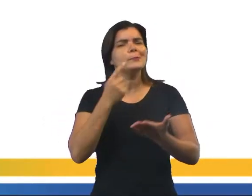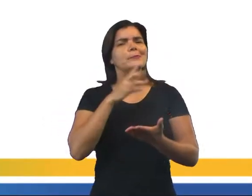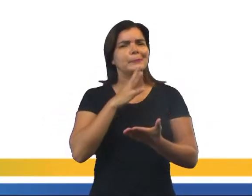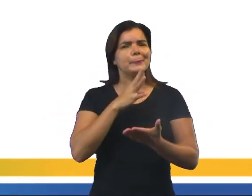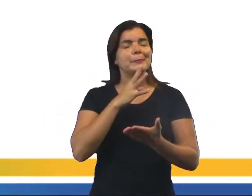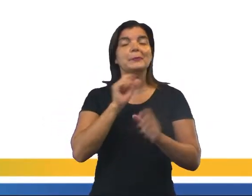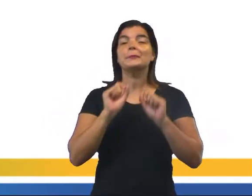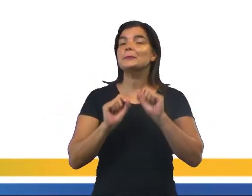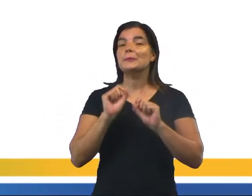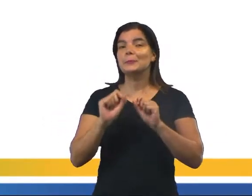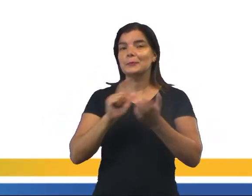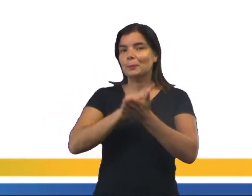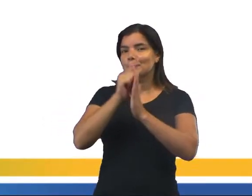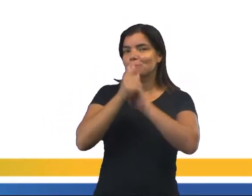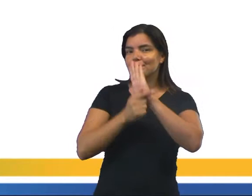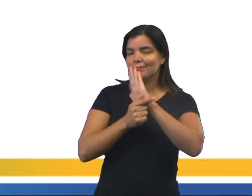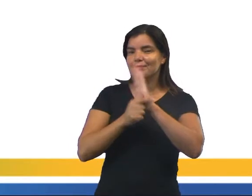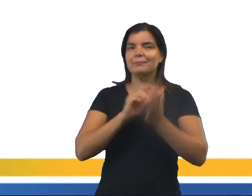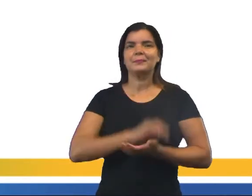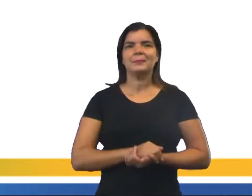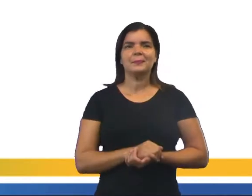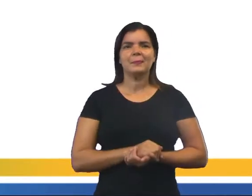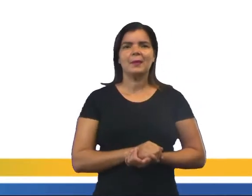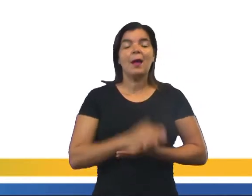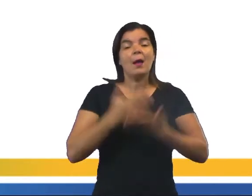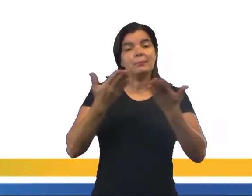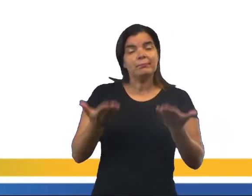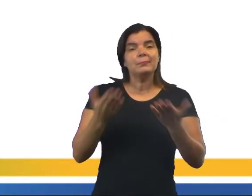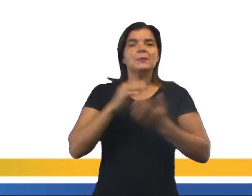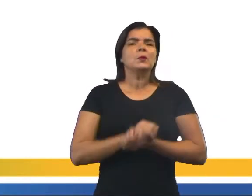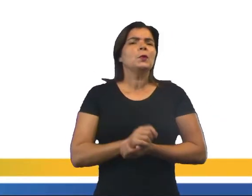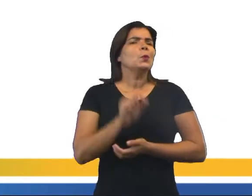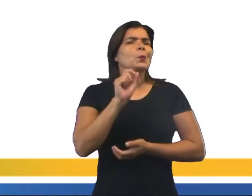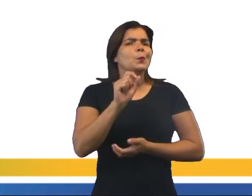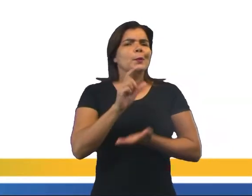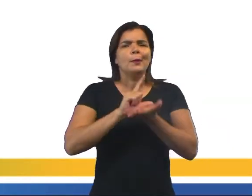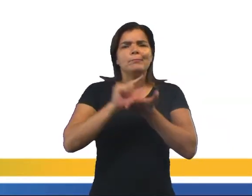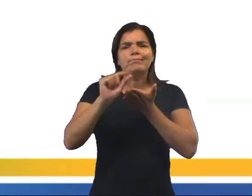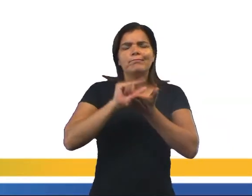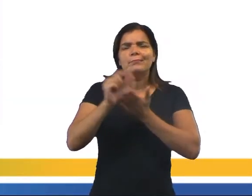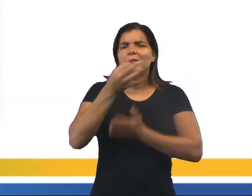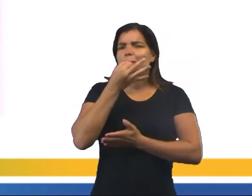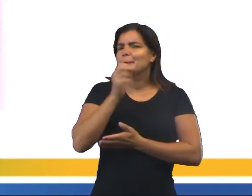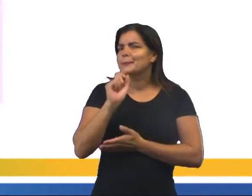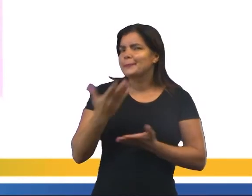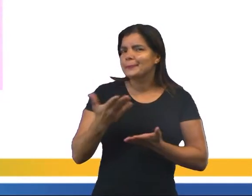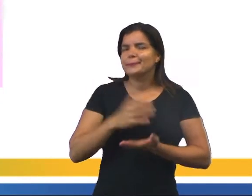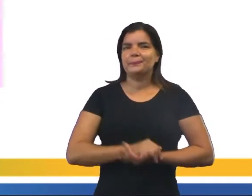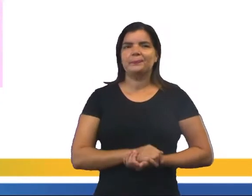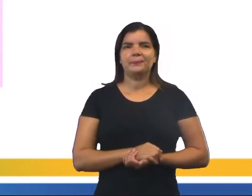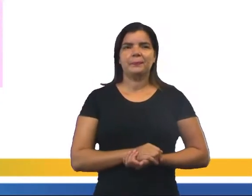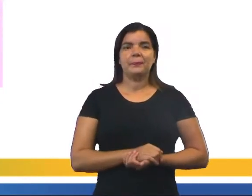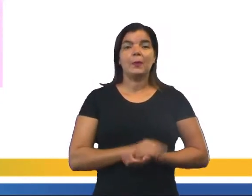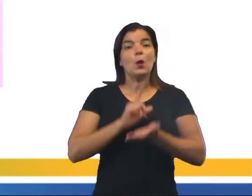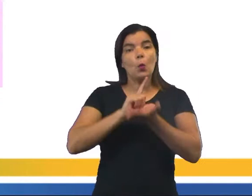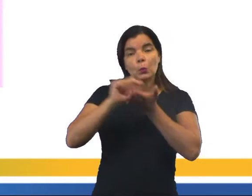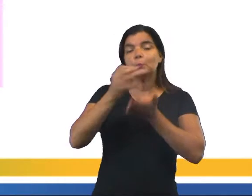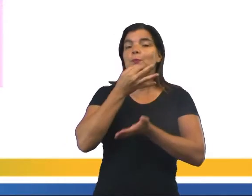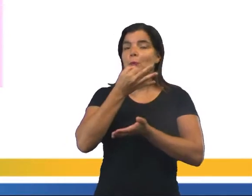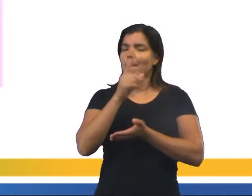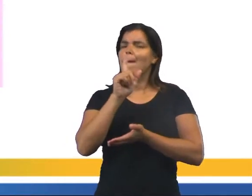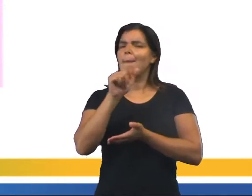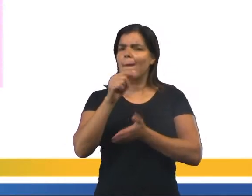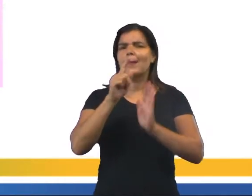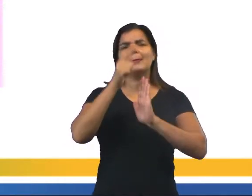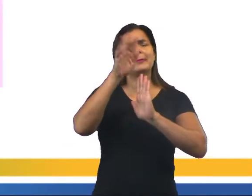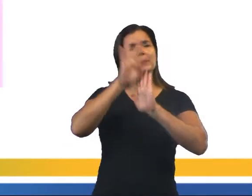um pouco sobre esse gênero. Afinal, o que é um artigo de opinião? O artigo de opinião é